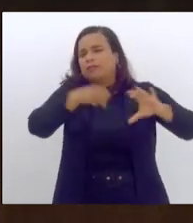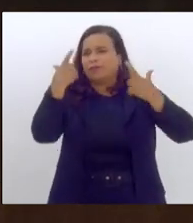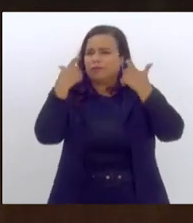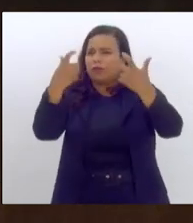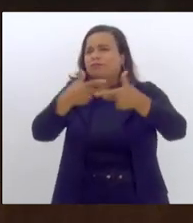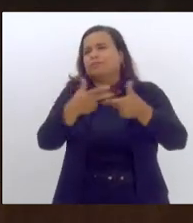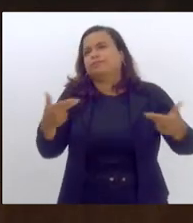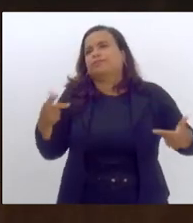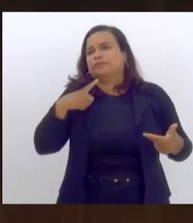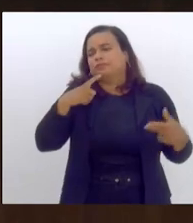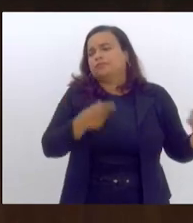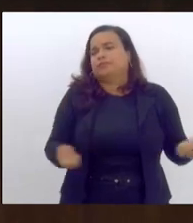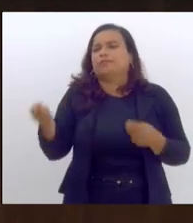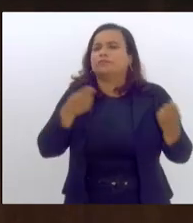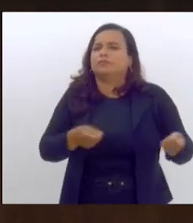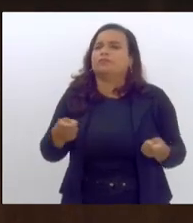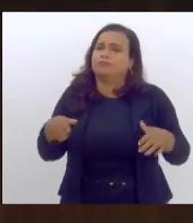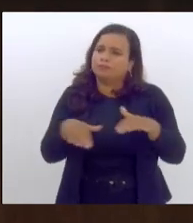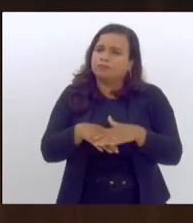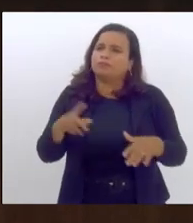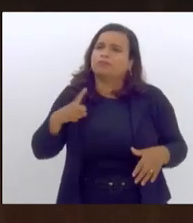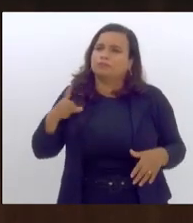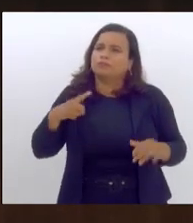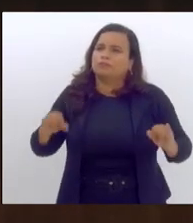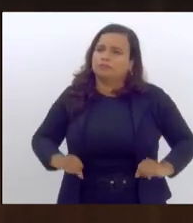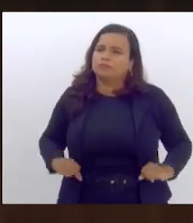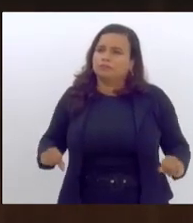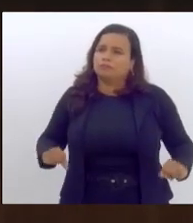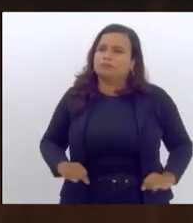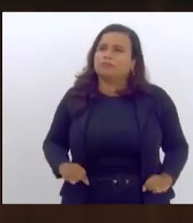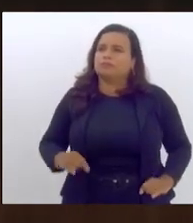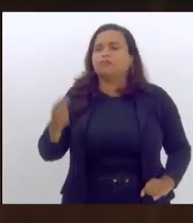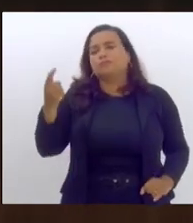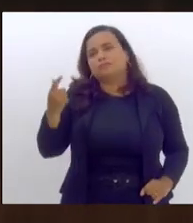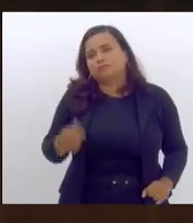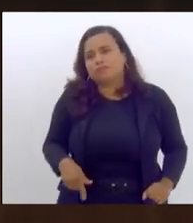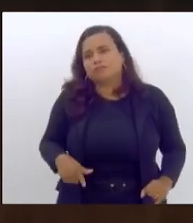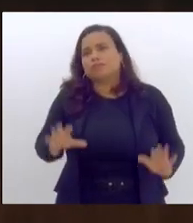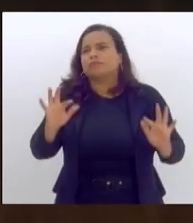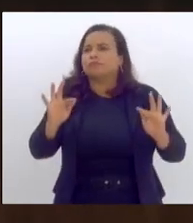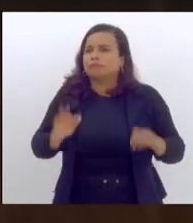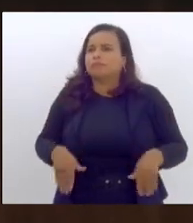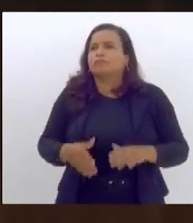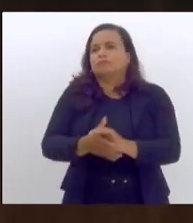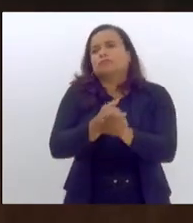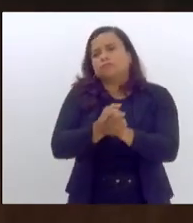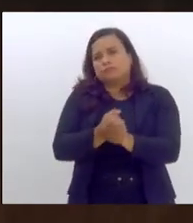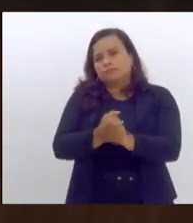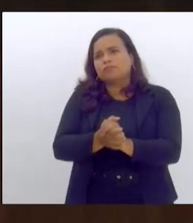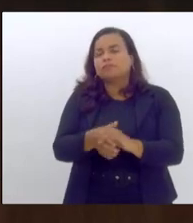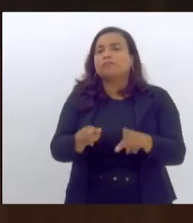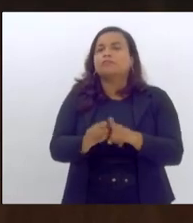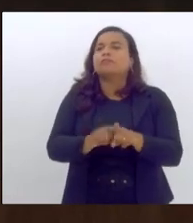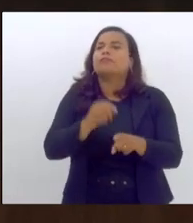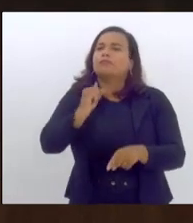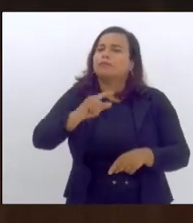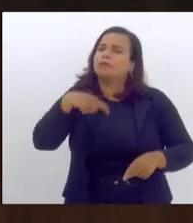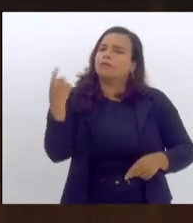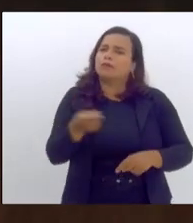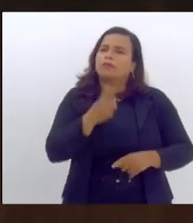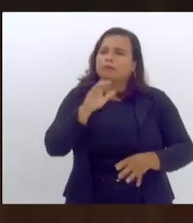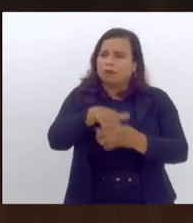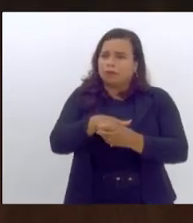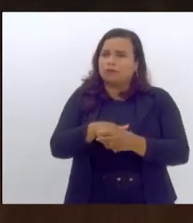são permanentemente submetidas. Quero, mais uma vez, para encerrar, saudar e dizer que o nosso voto